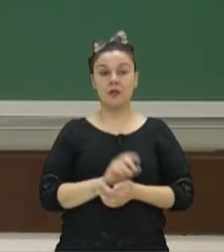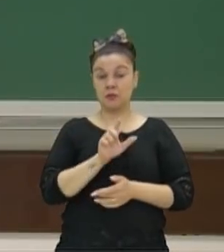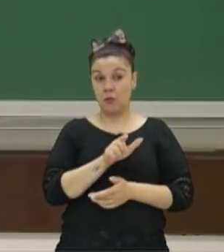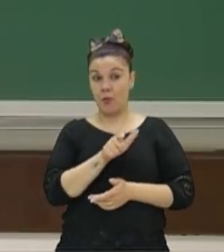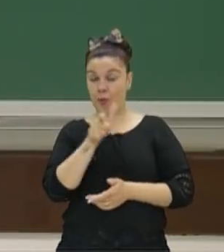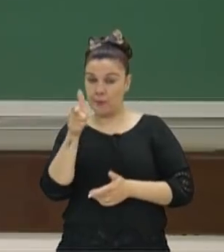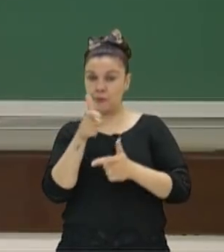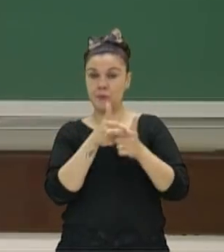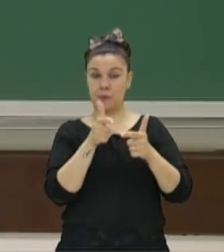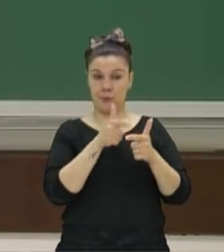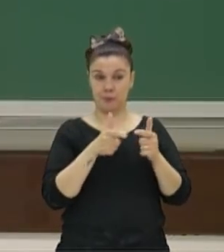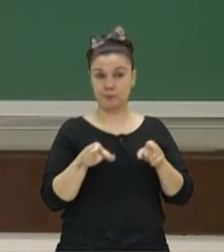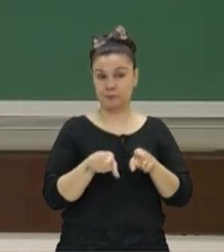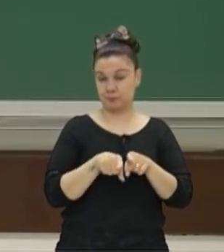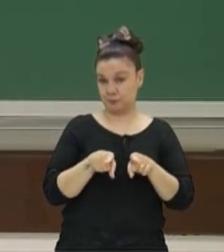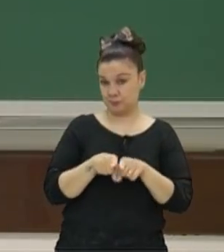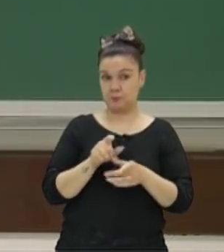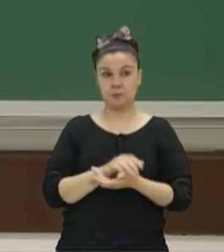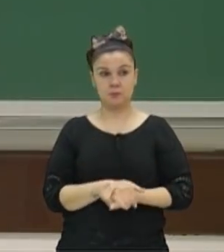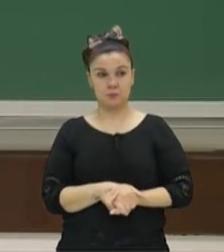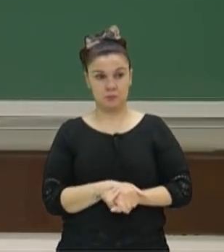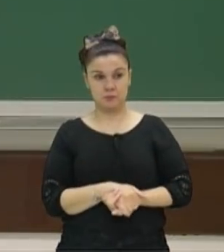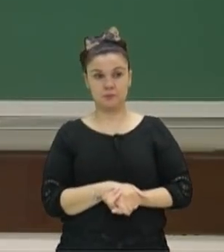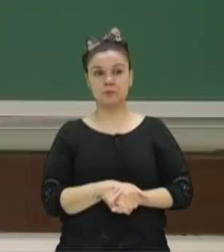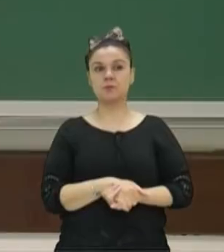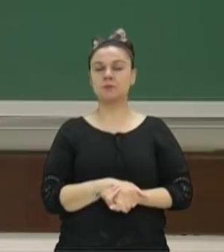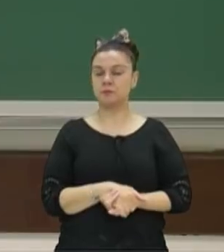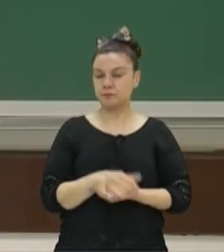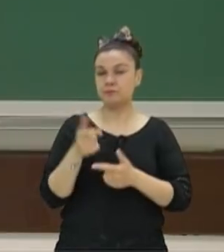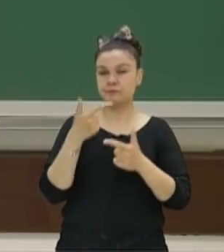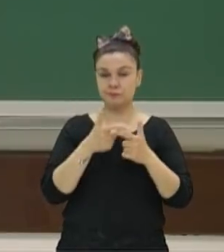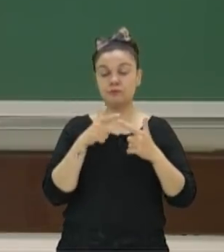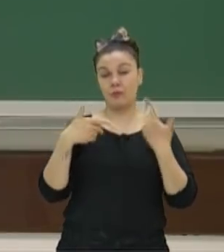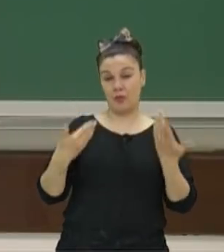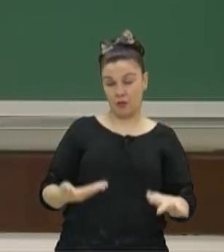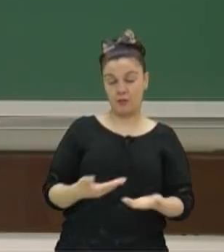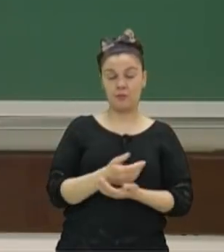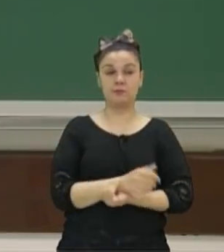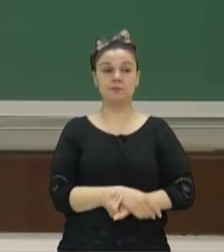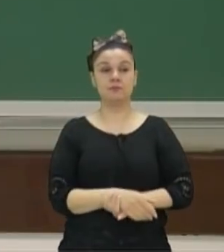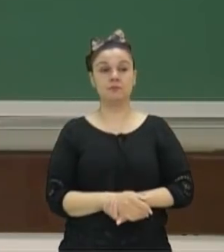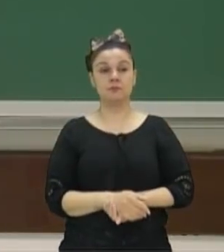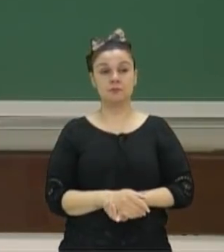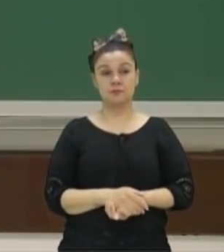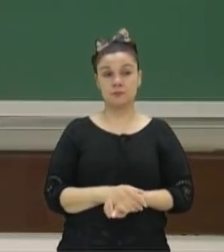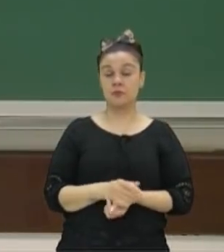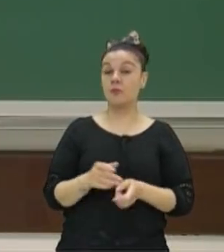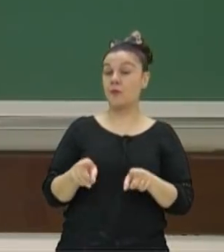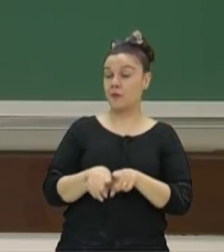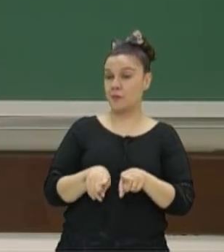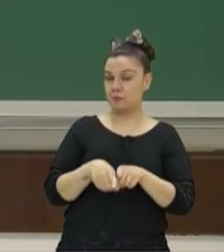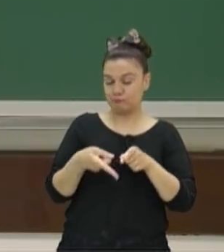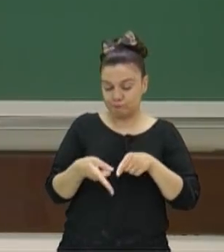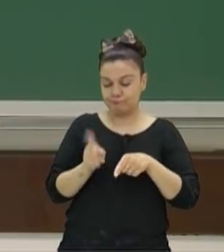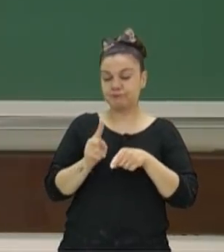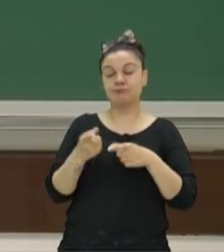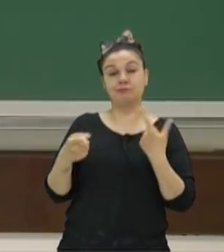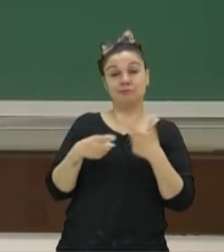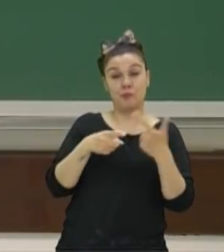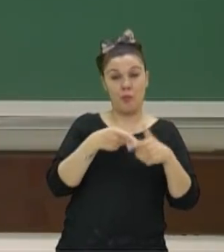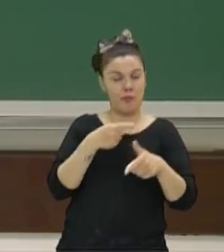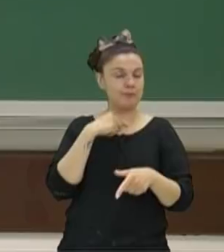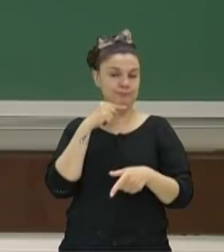Existem outros problemas também que podem afetar o sistema genital masculino, além desses, tá? Olha só, por exemplo, uma